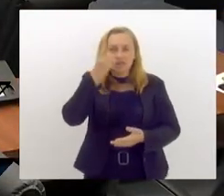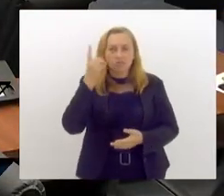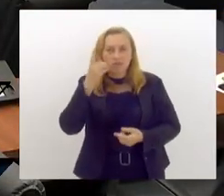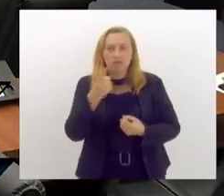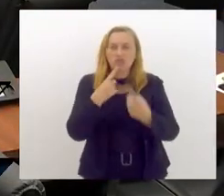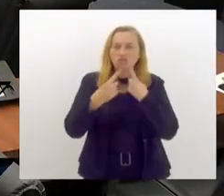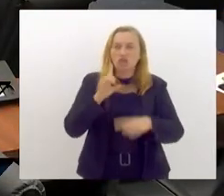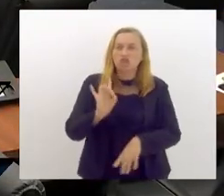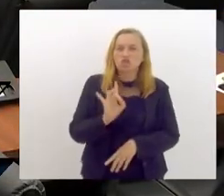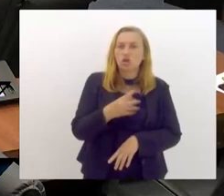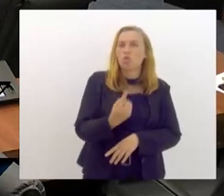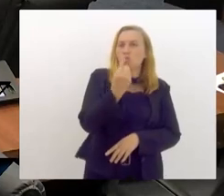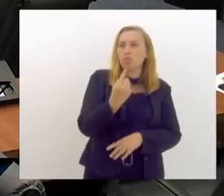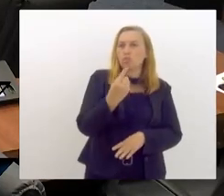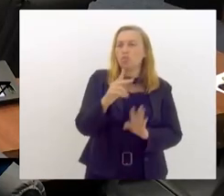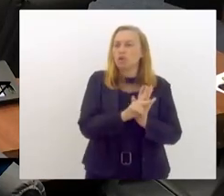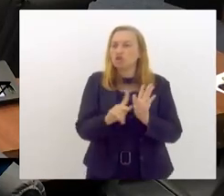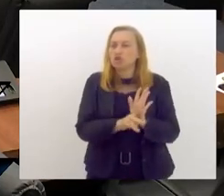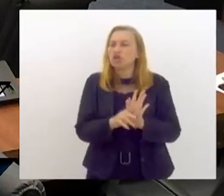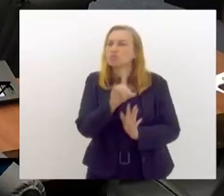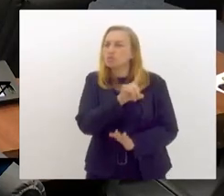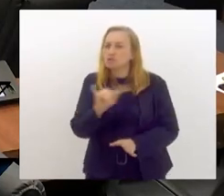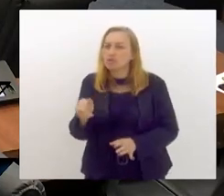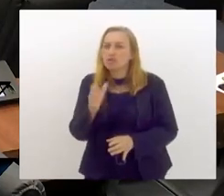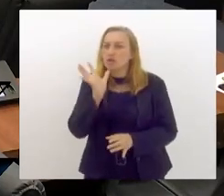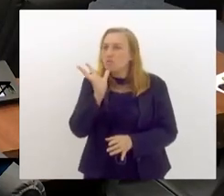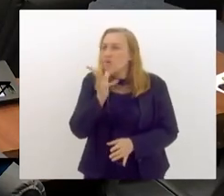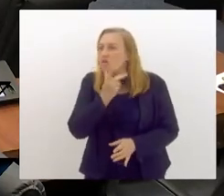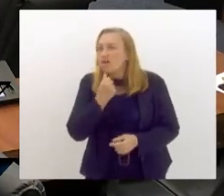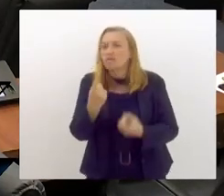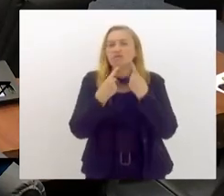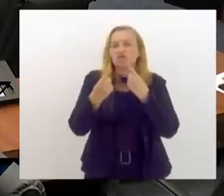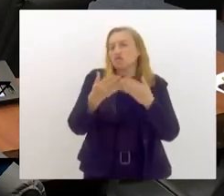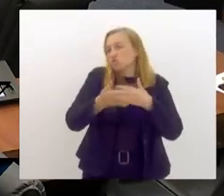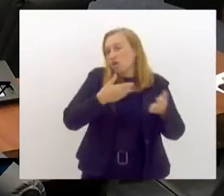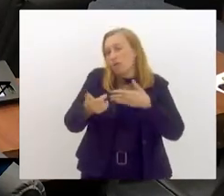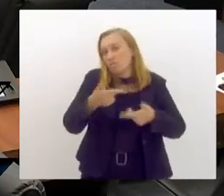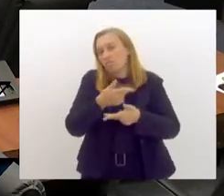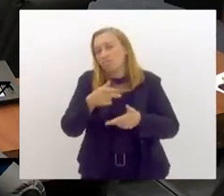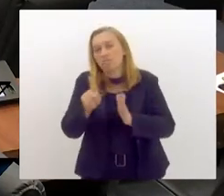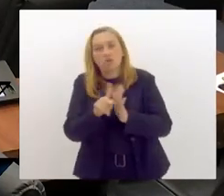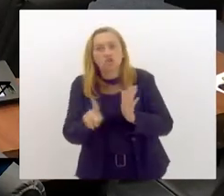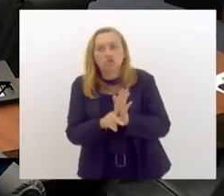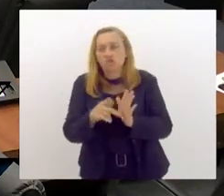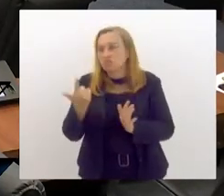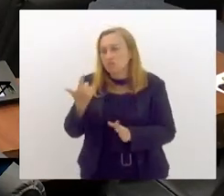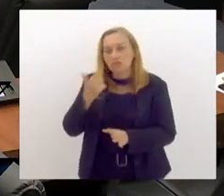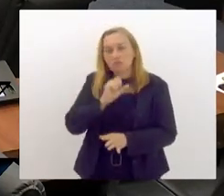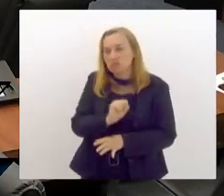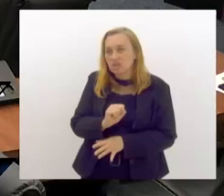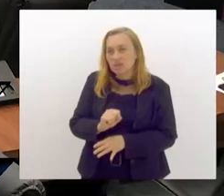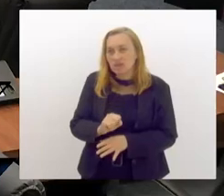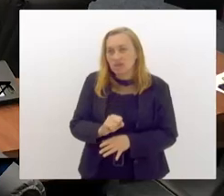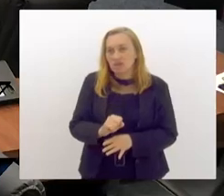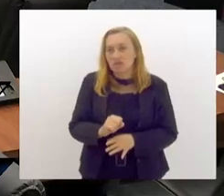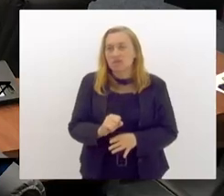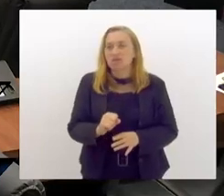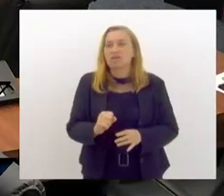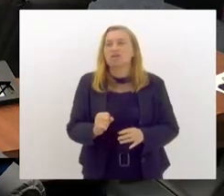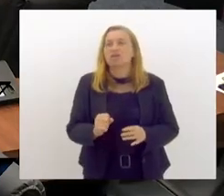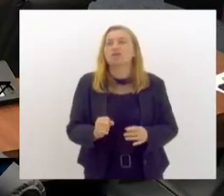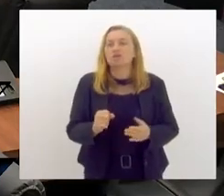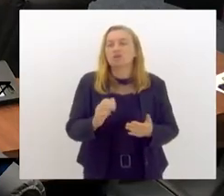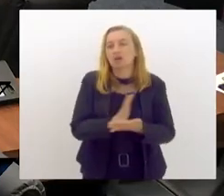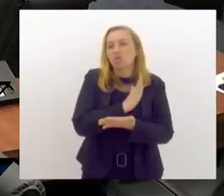só um projeto por dia. Vamos demorar horas para debater qualquer projeto. Ninguém ganha com essa lógica que alguns deputados estão